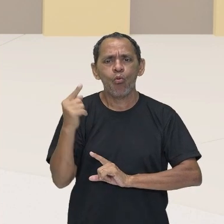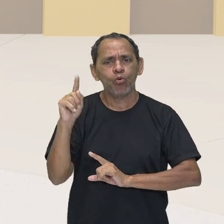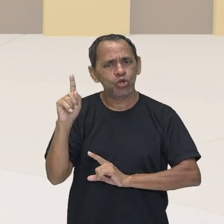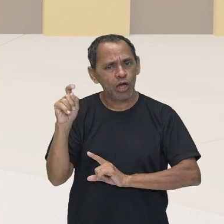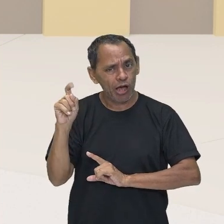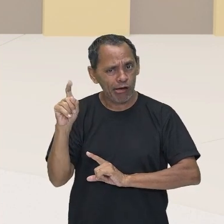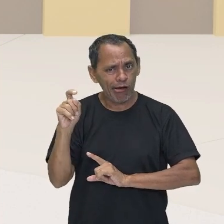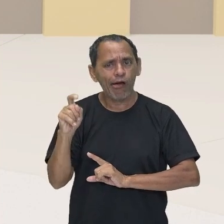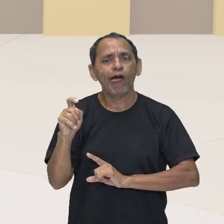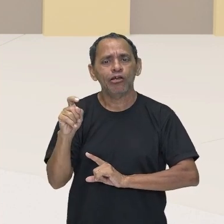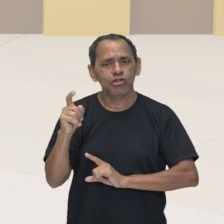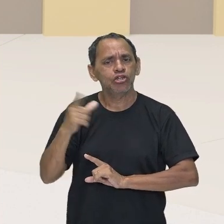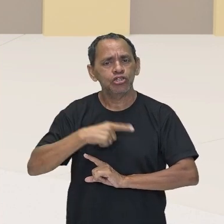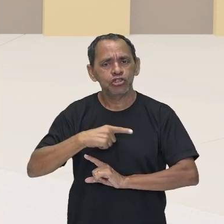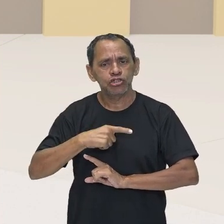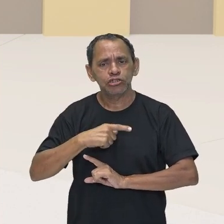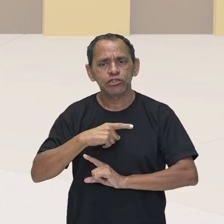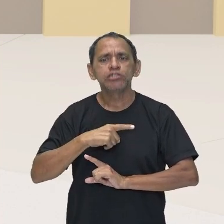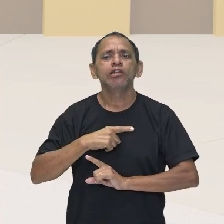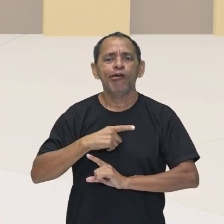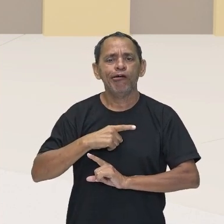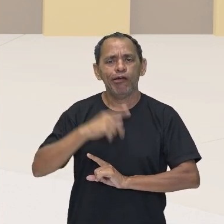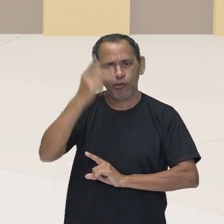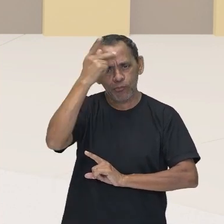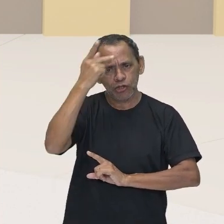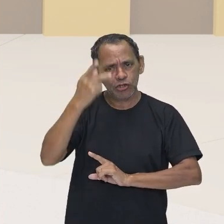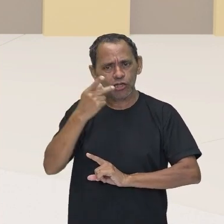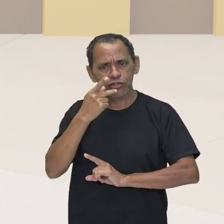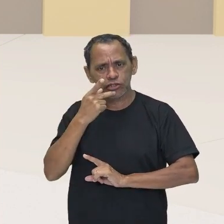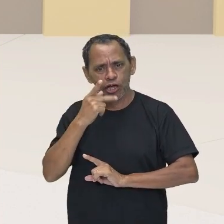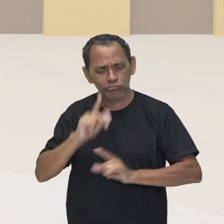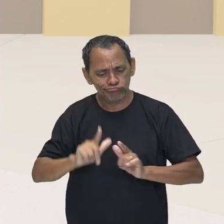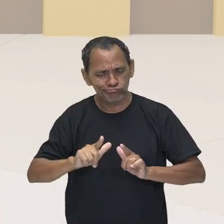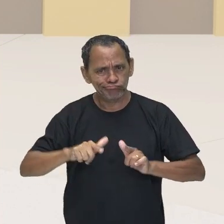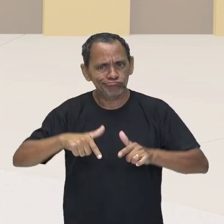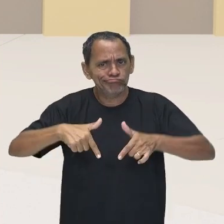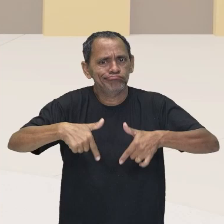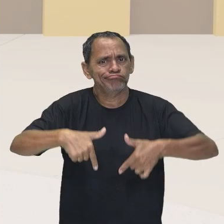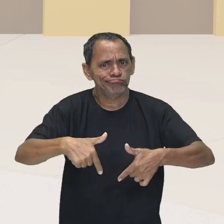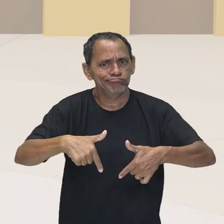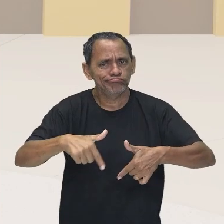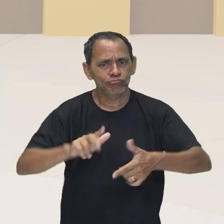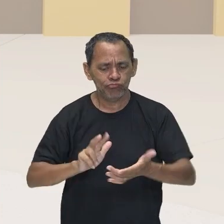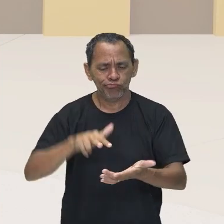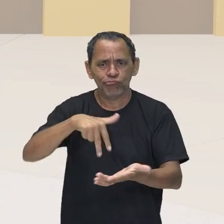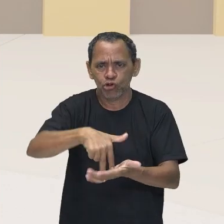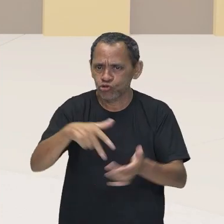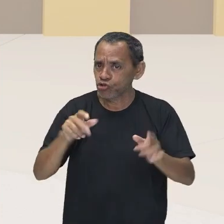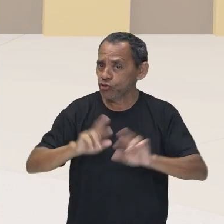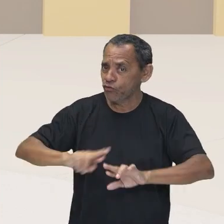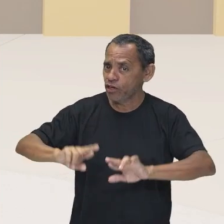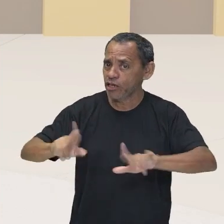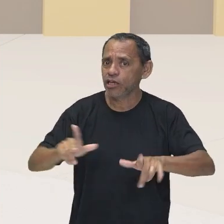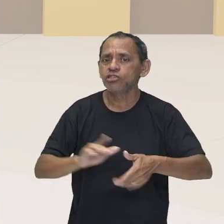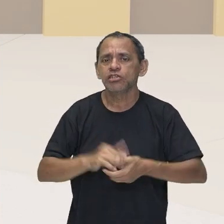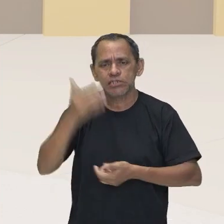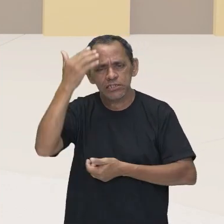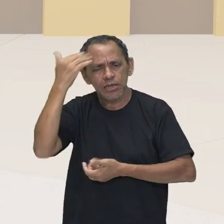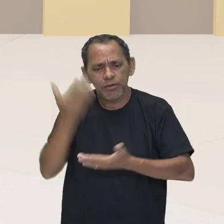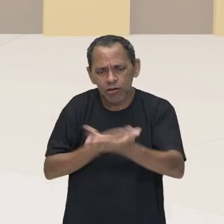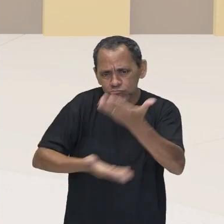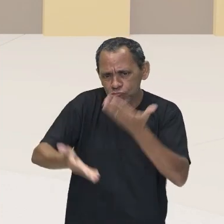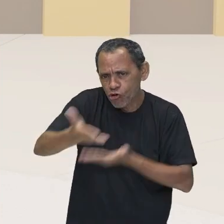personalidades, posturas diferentes, e saber lidar com tudo isso é uma ótima habilidade para o